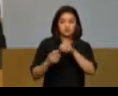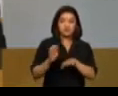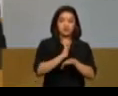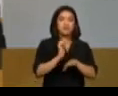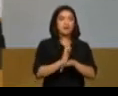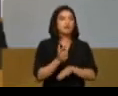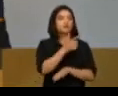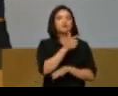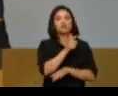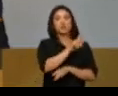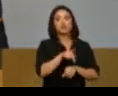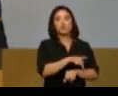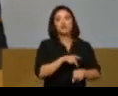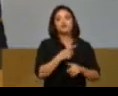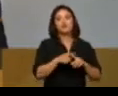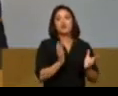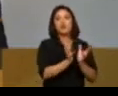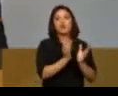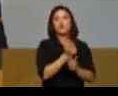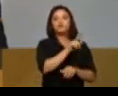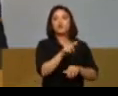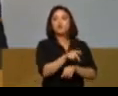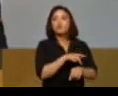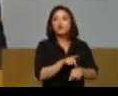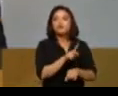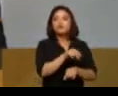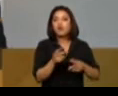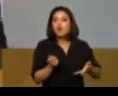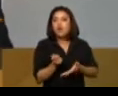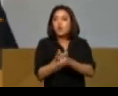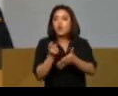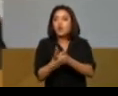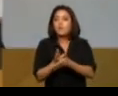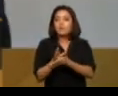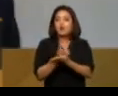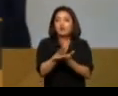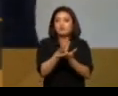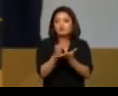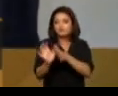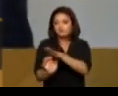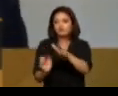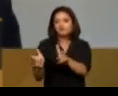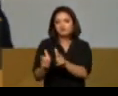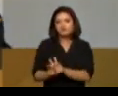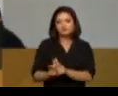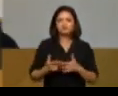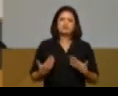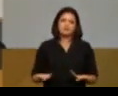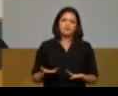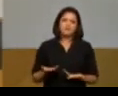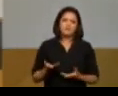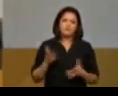porque provavelmente serão grupos do exterior que irão comprar essas refinarias. Eu duvido que nessa situação de crise, de